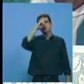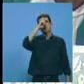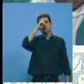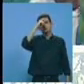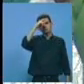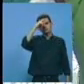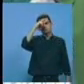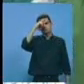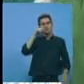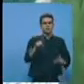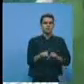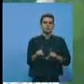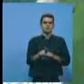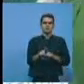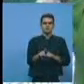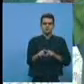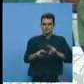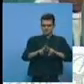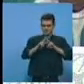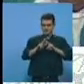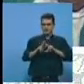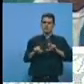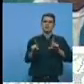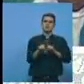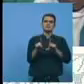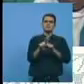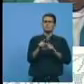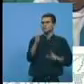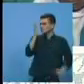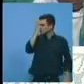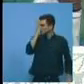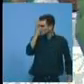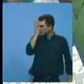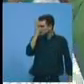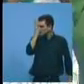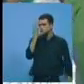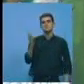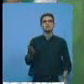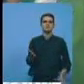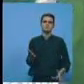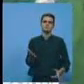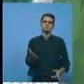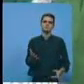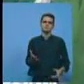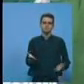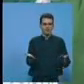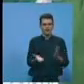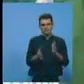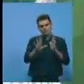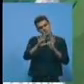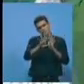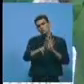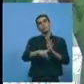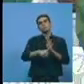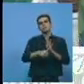naquelas dezenas, centenas, milhares de pessoas que nesta hora estão praticando um roubo,